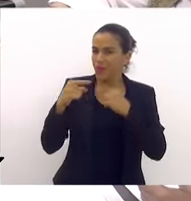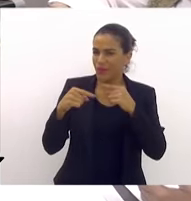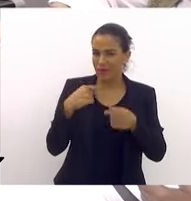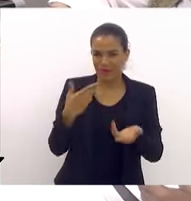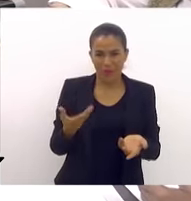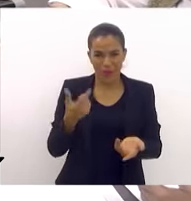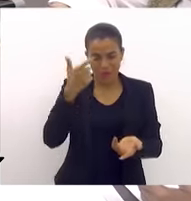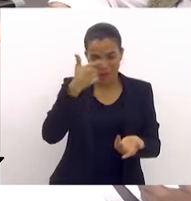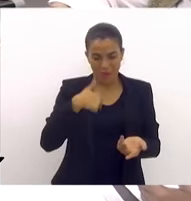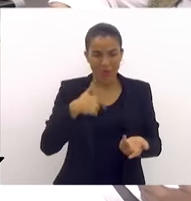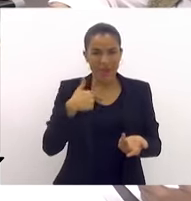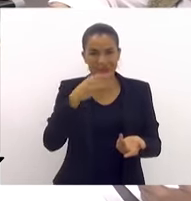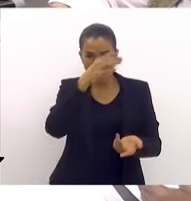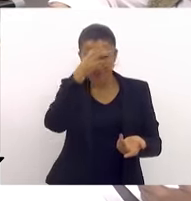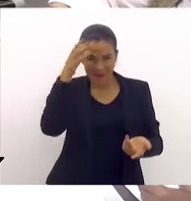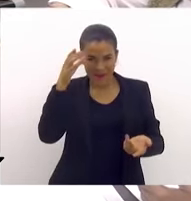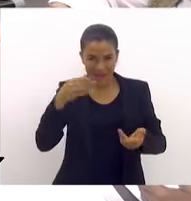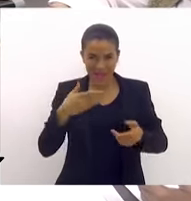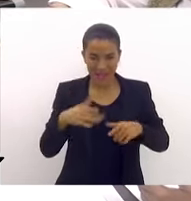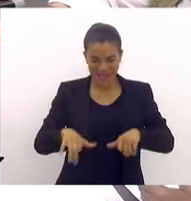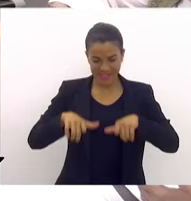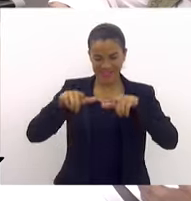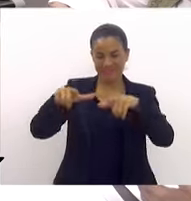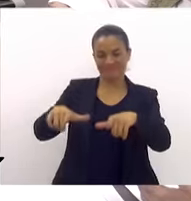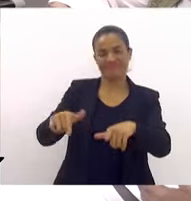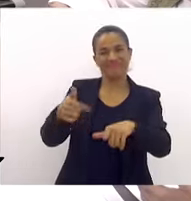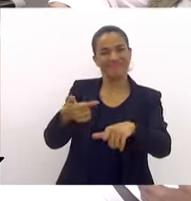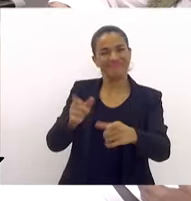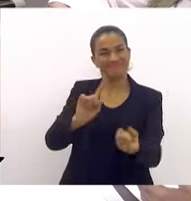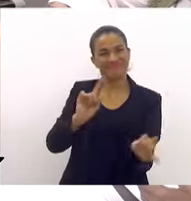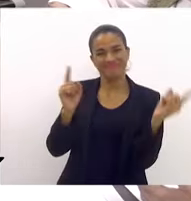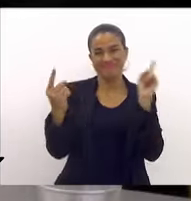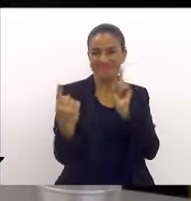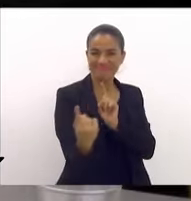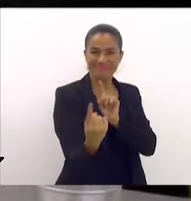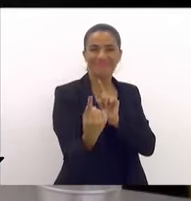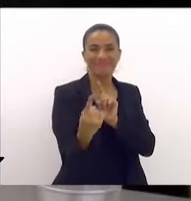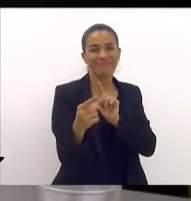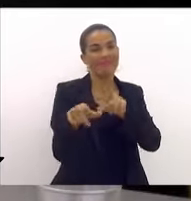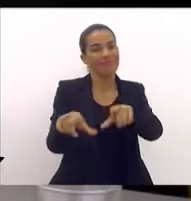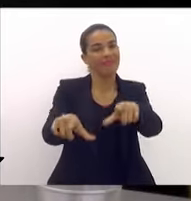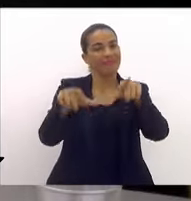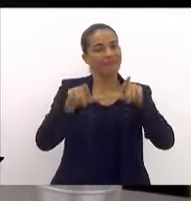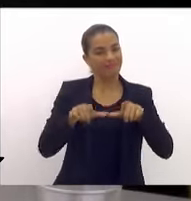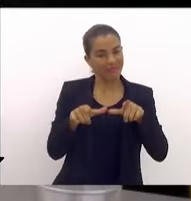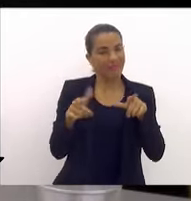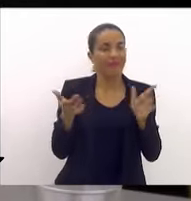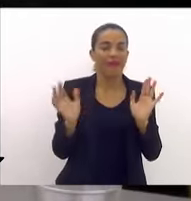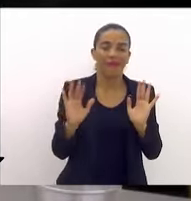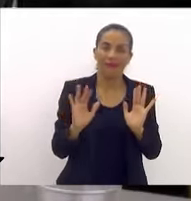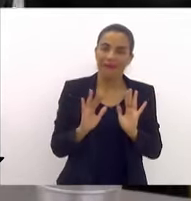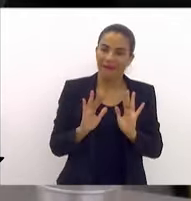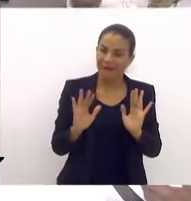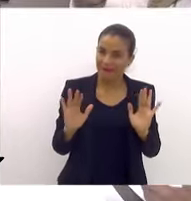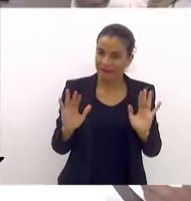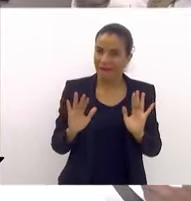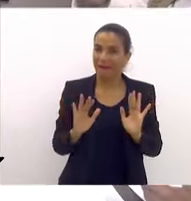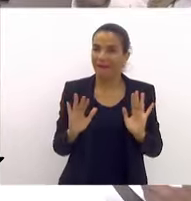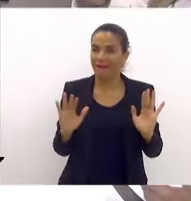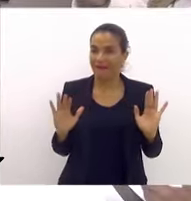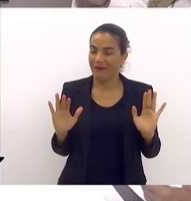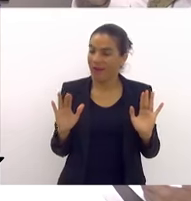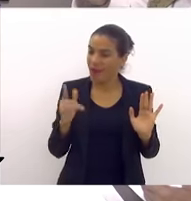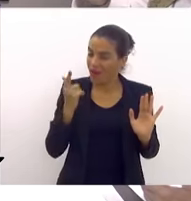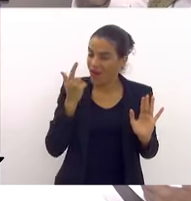consumidor, né? Nem precisa pedir. Obrigado, né? Deputada Célia. É. Pelo fornecedor. Tá, então... Essa máquina.